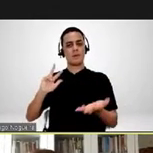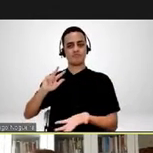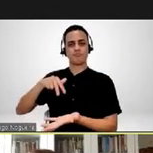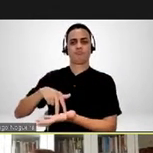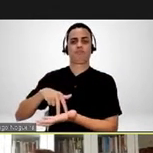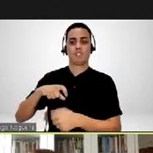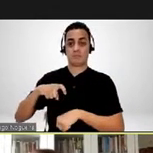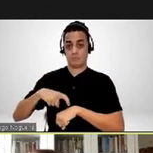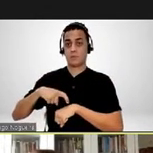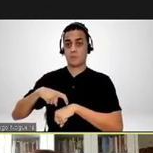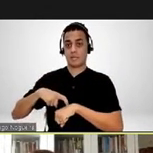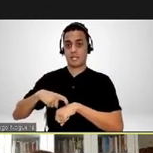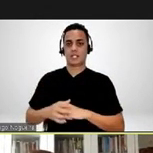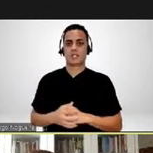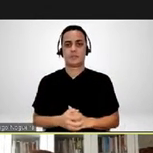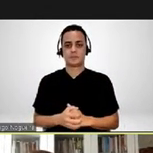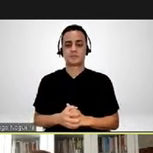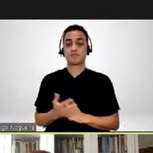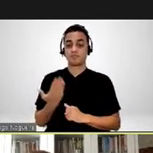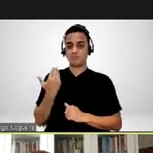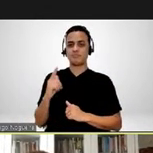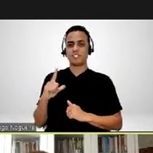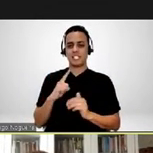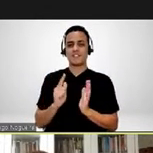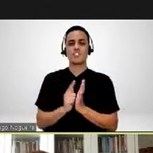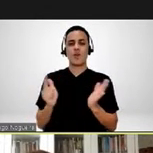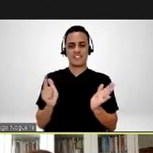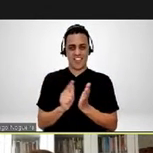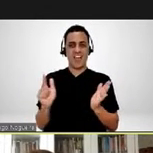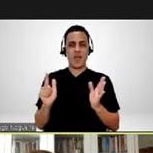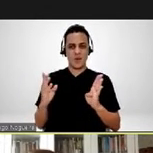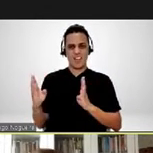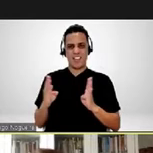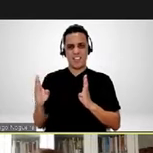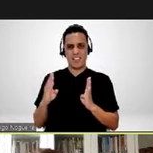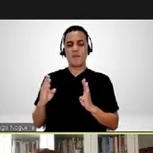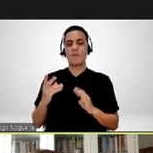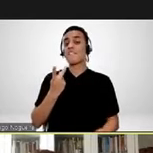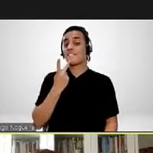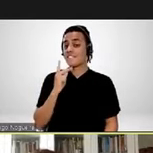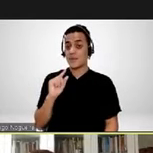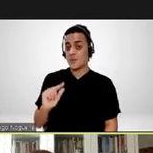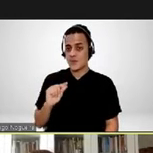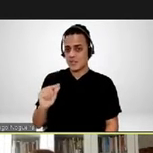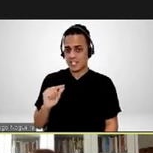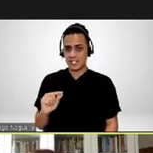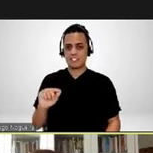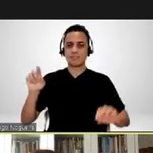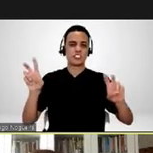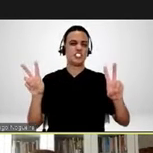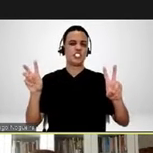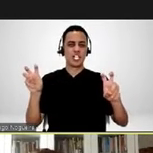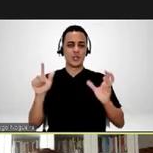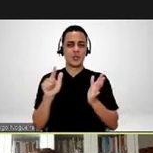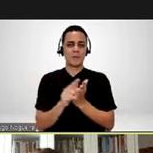momento. E o jornal da época fez o seguinte destaque, botou o seguinte